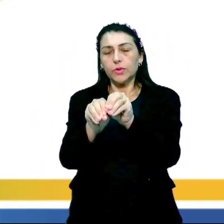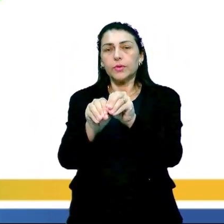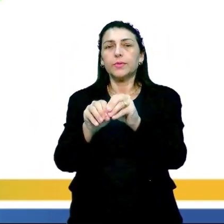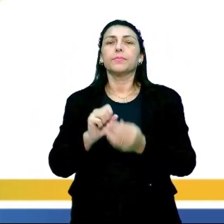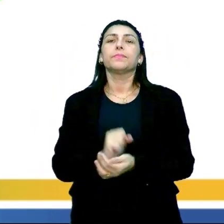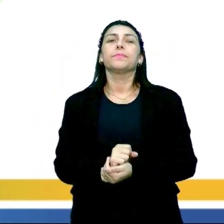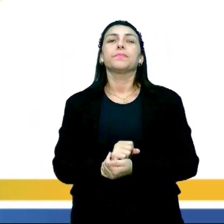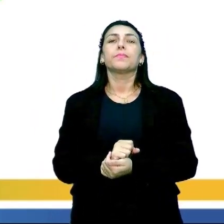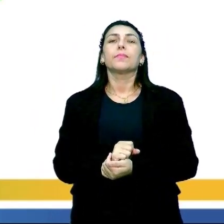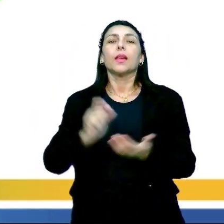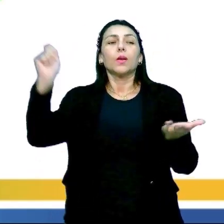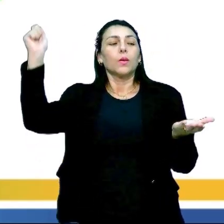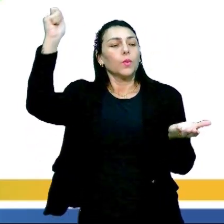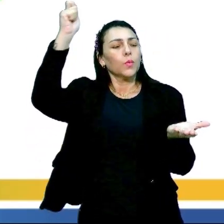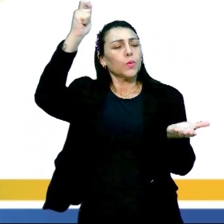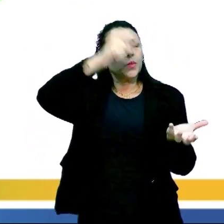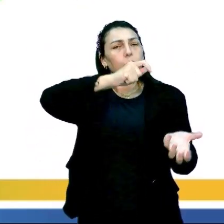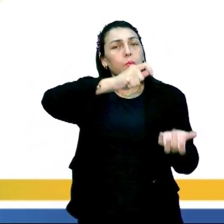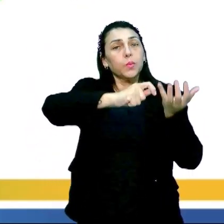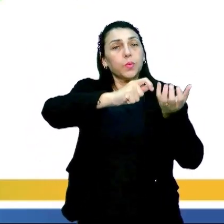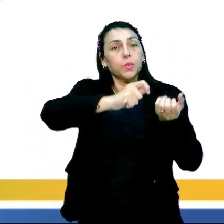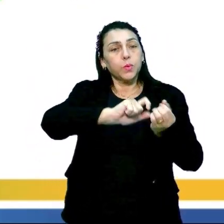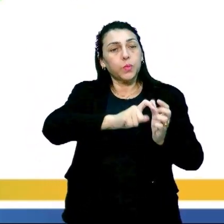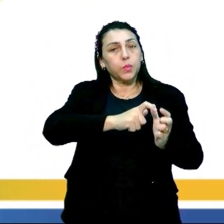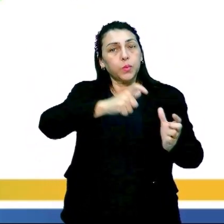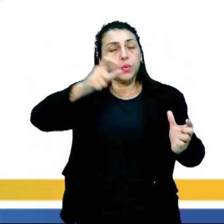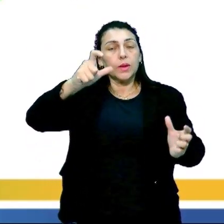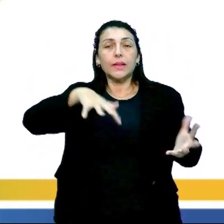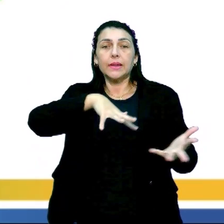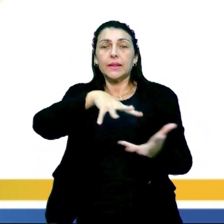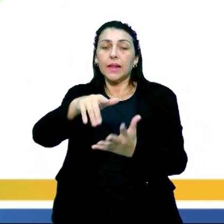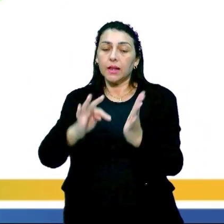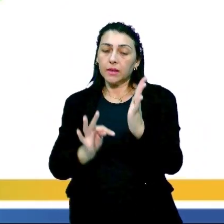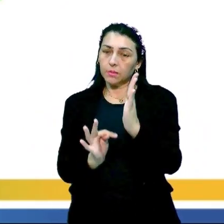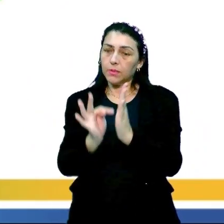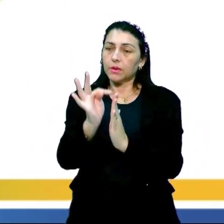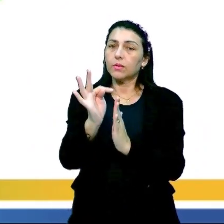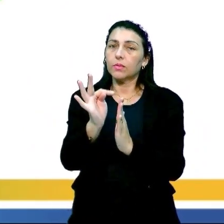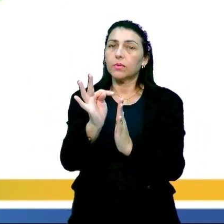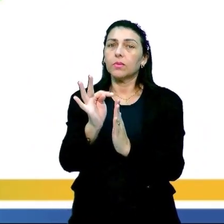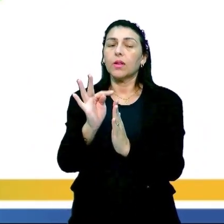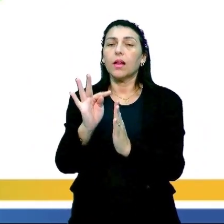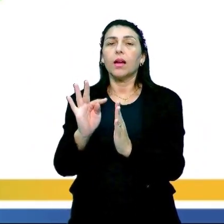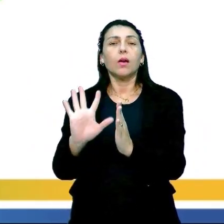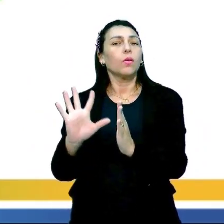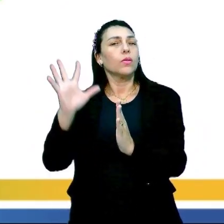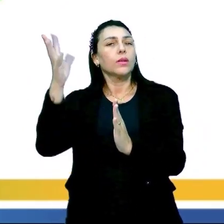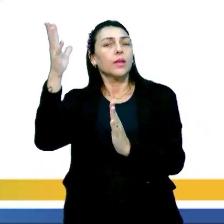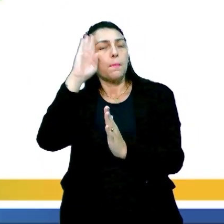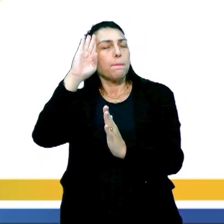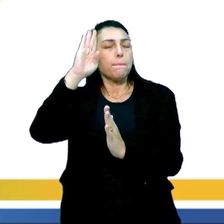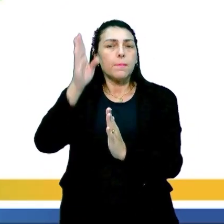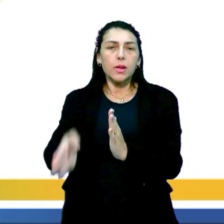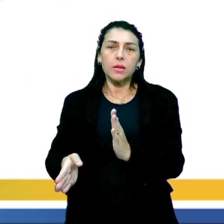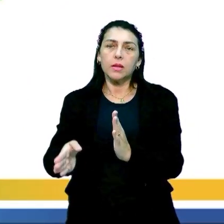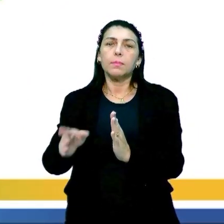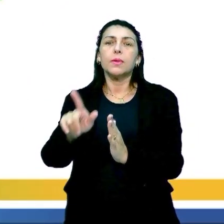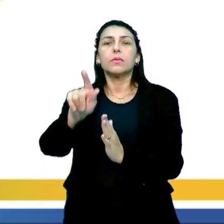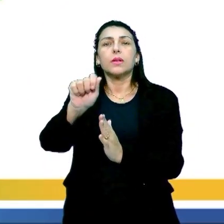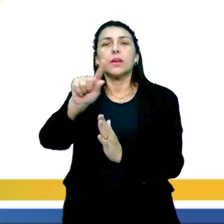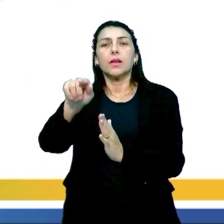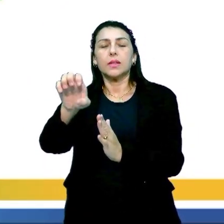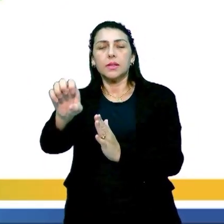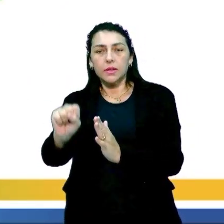é o aumento na Terra da sua temperatura, provocado principalmente pelos